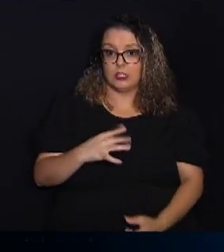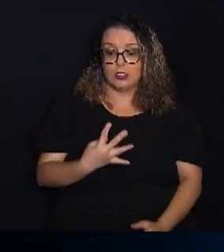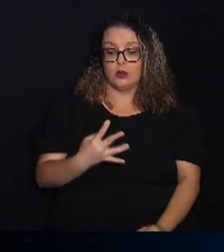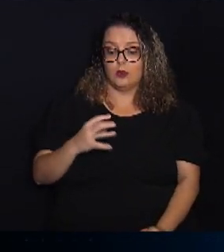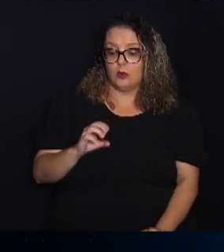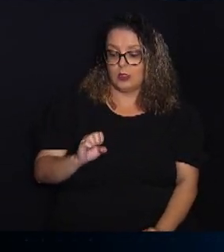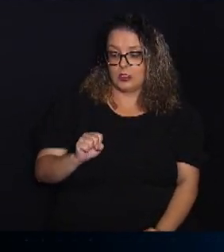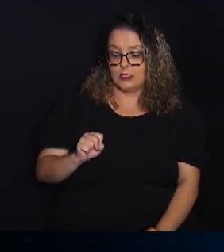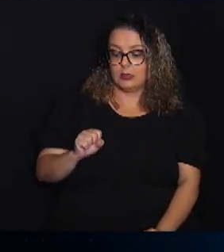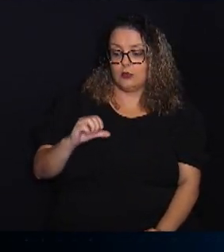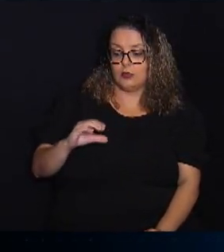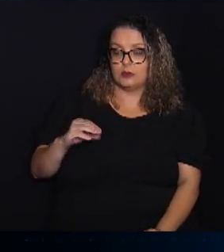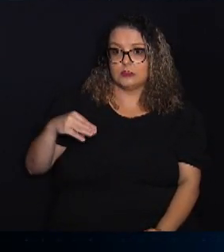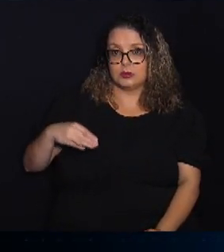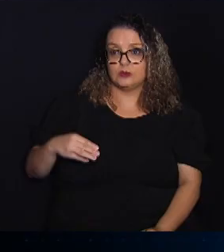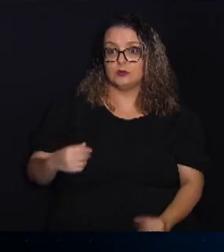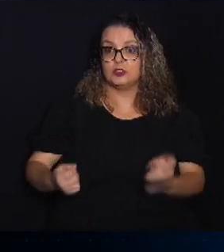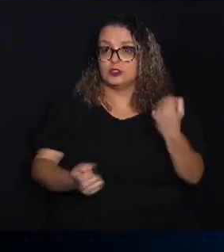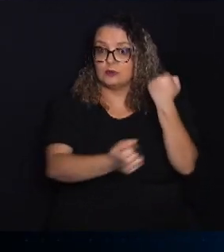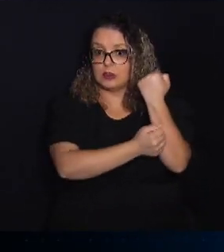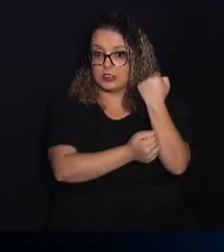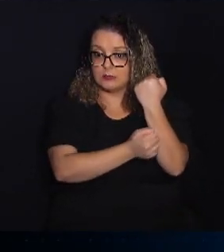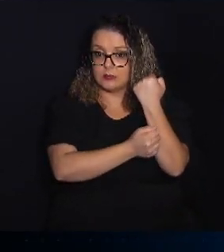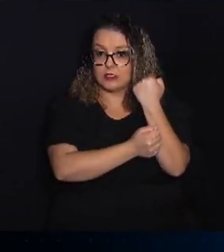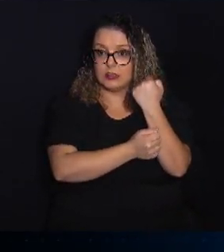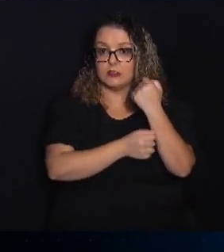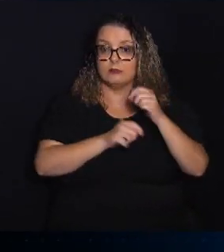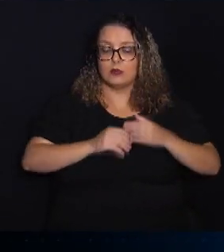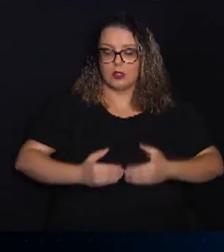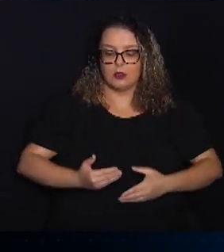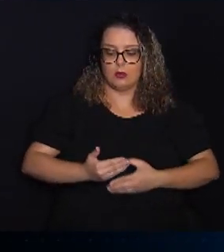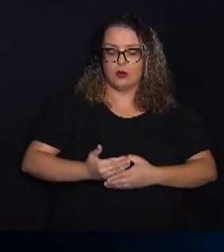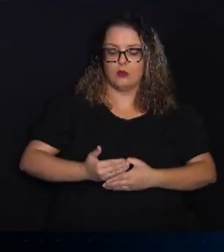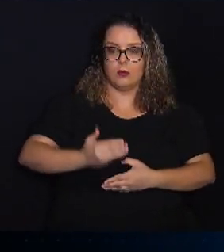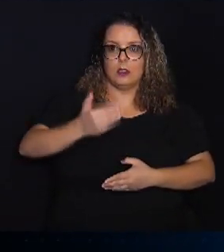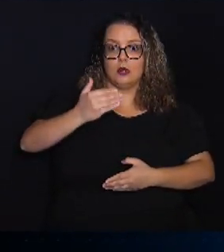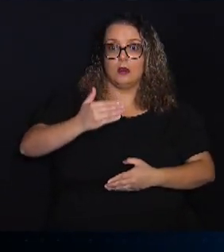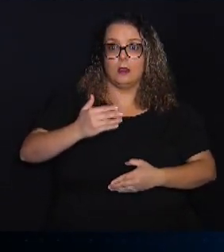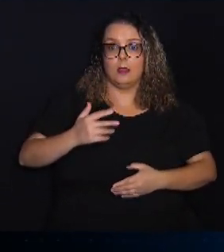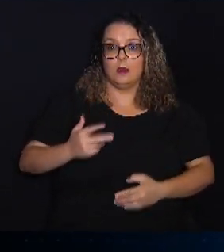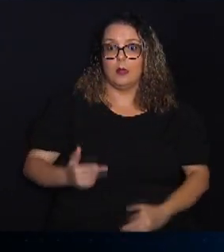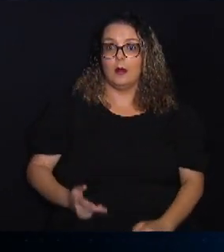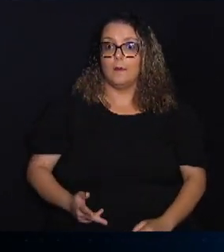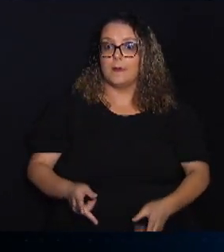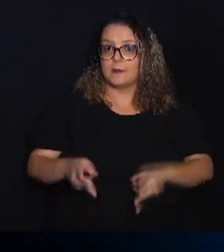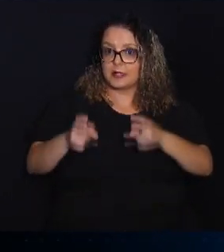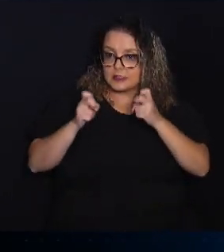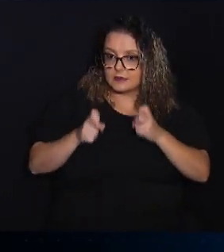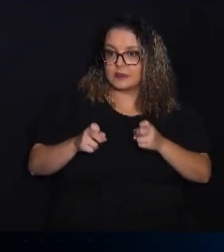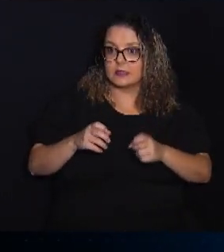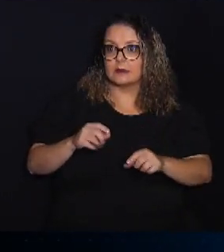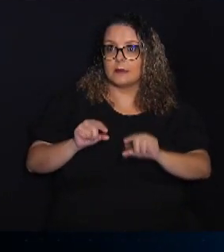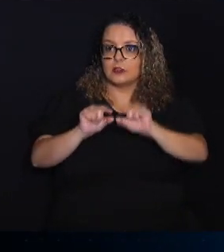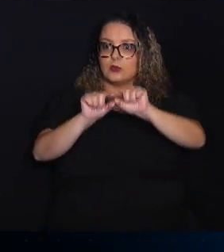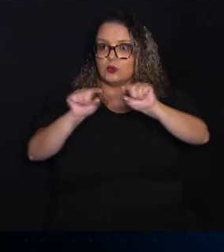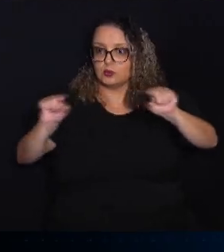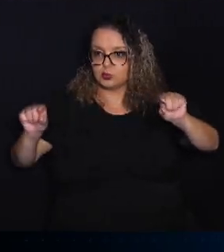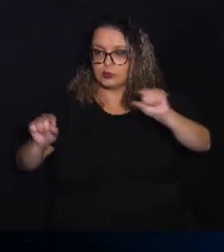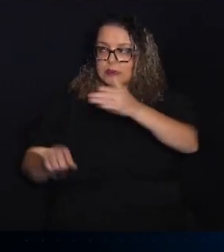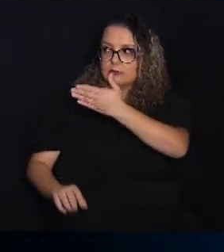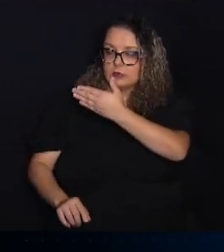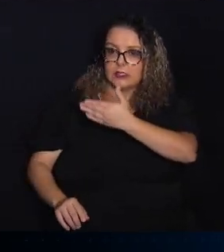depois. Ela tem 48 centímetros de madeira. Então ela tem uma madeira para a gente perceber que bateu na